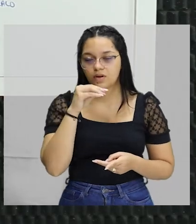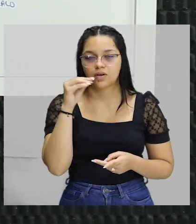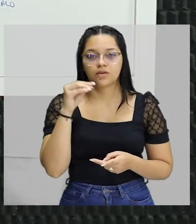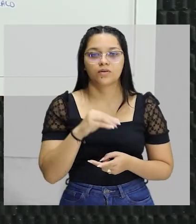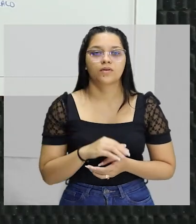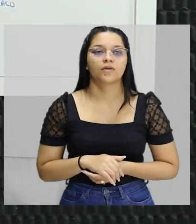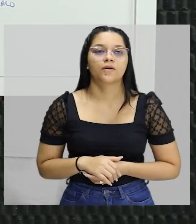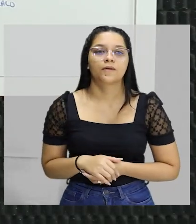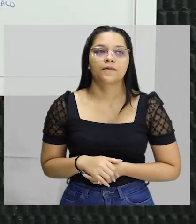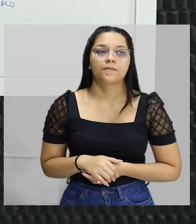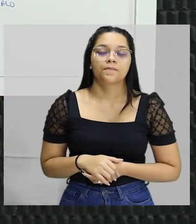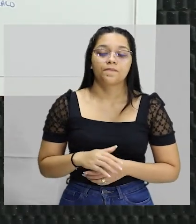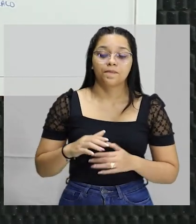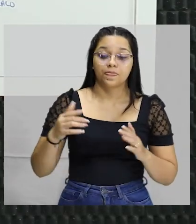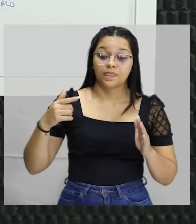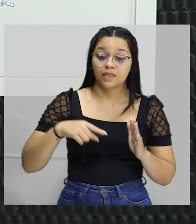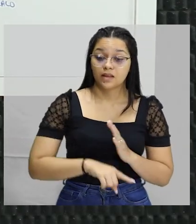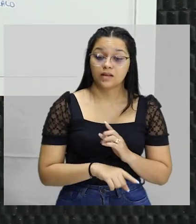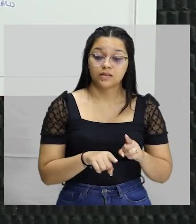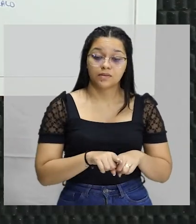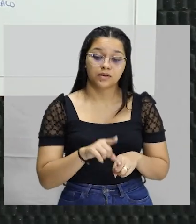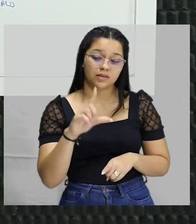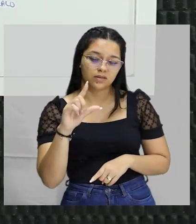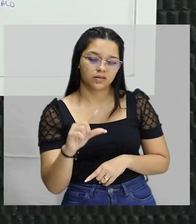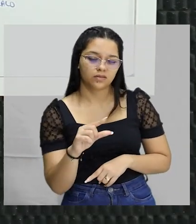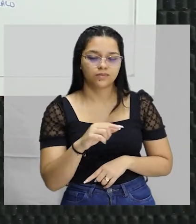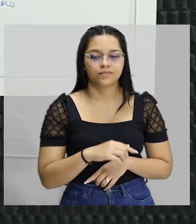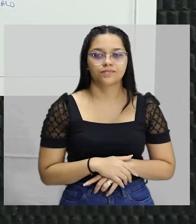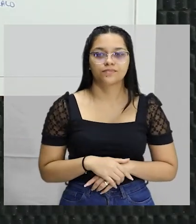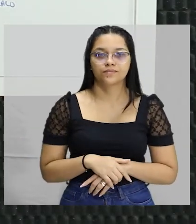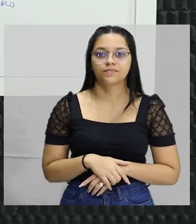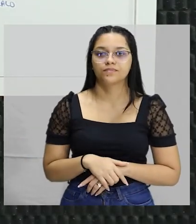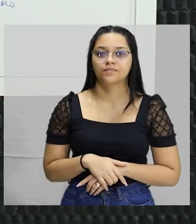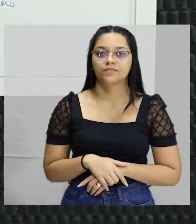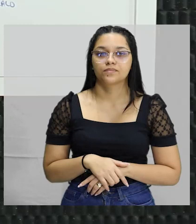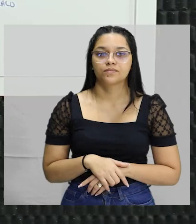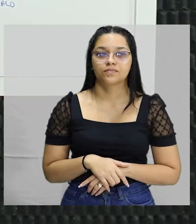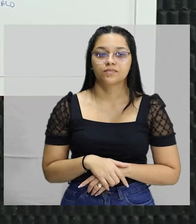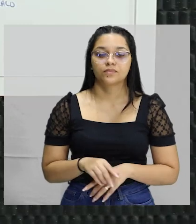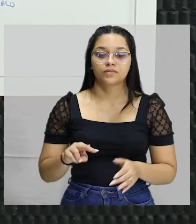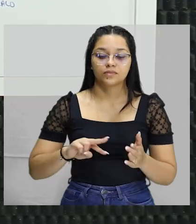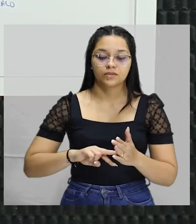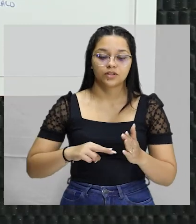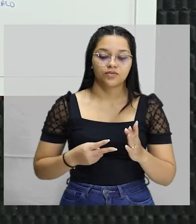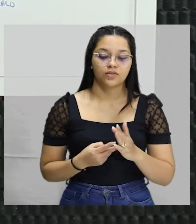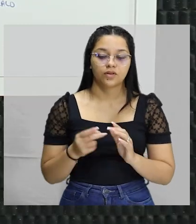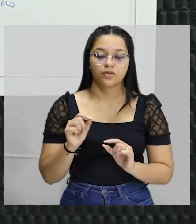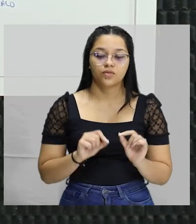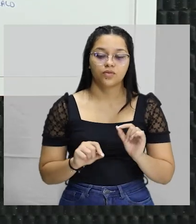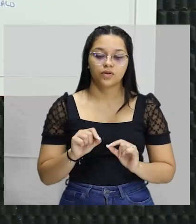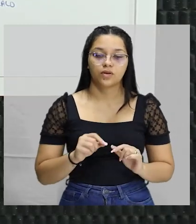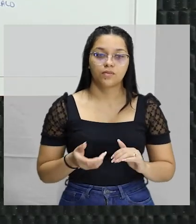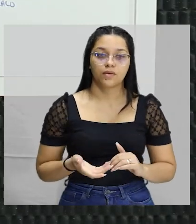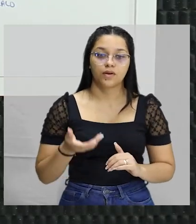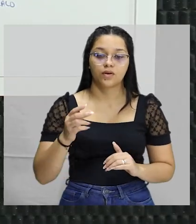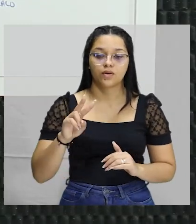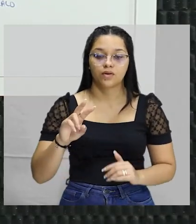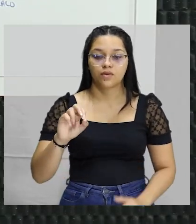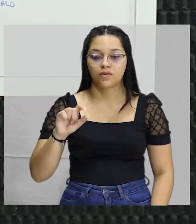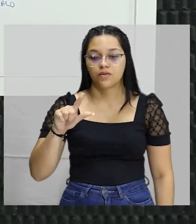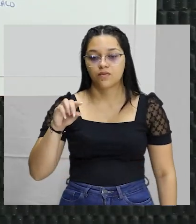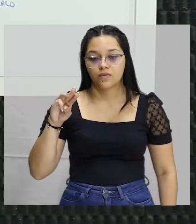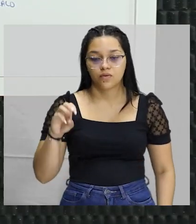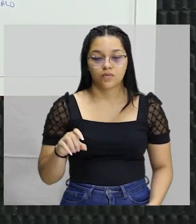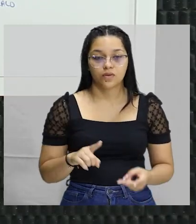de maior intensidade e de menor intensidade, certo? Ou seja, um som de maior volume e um de